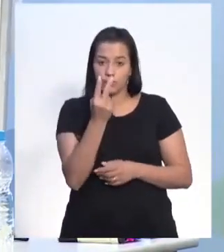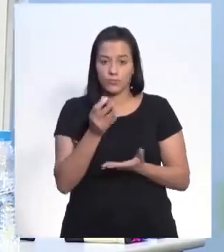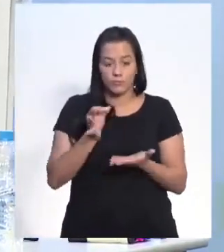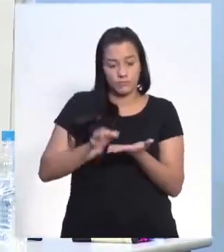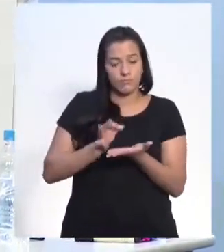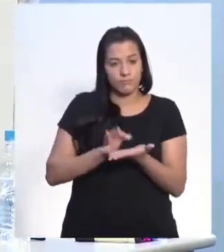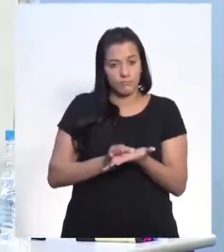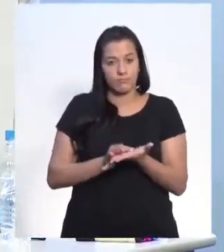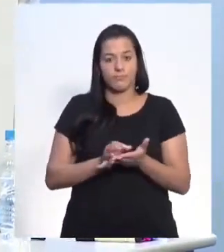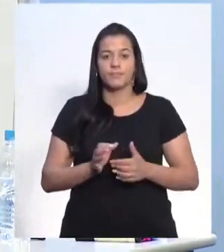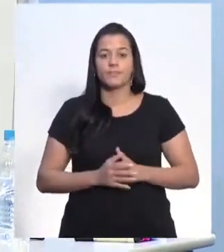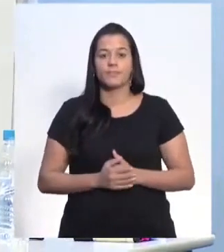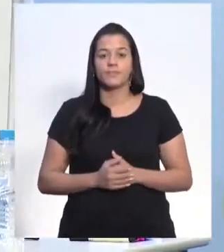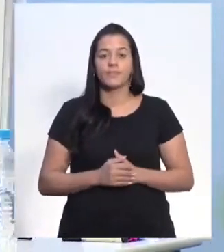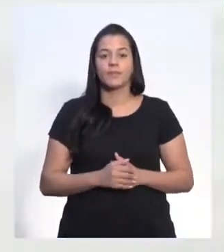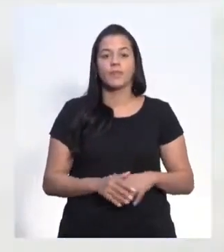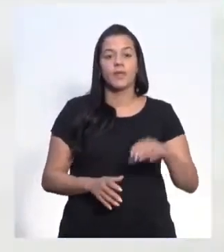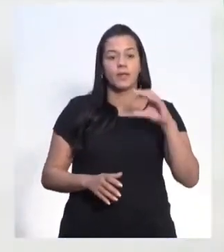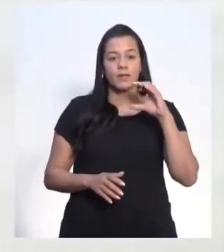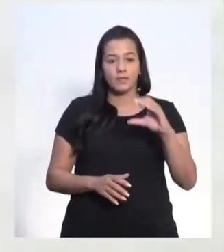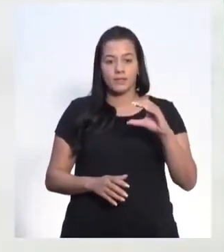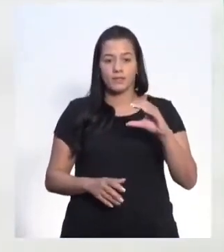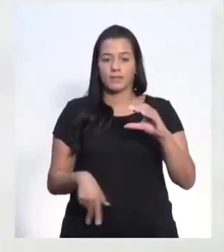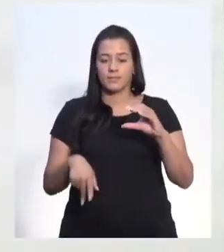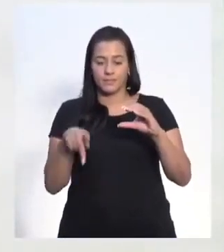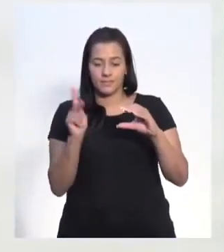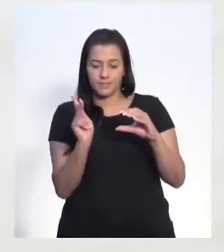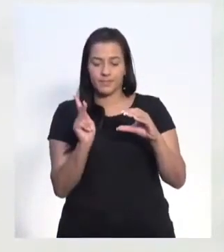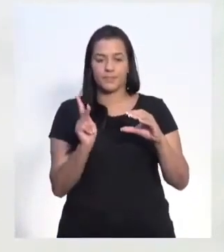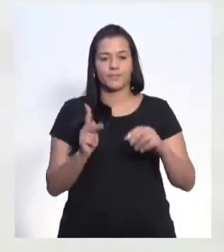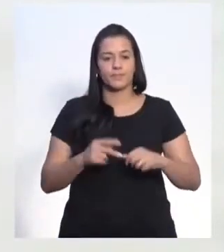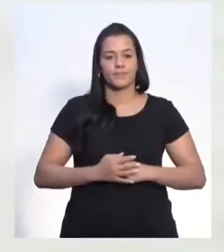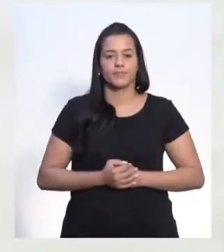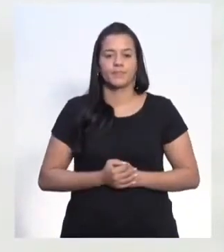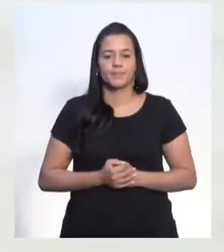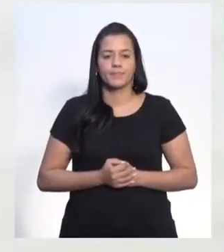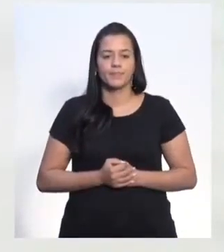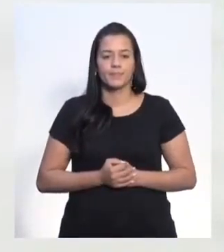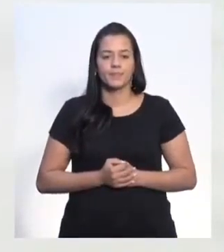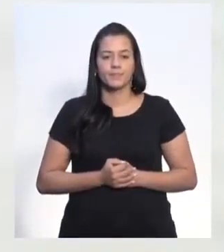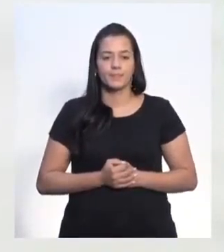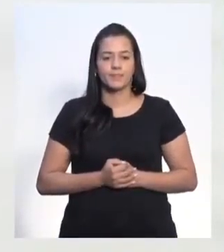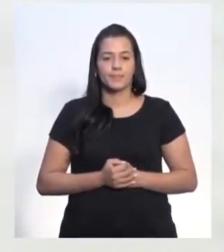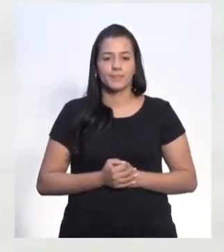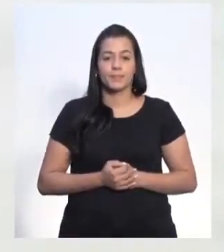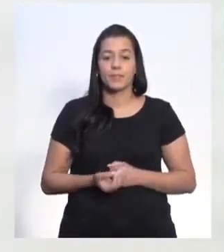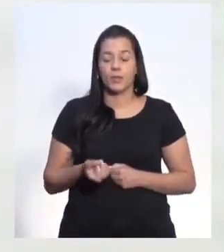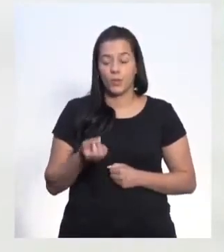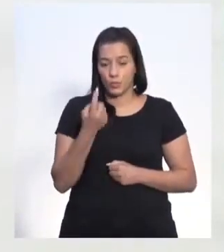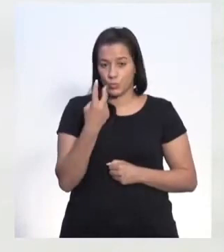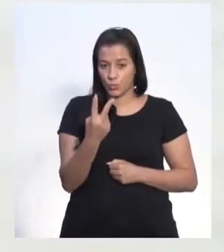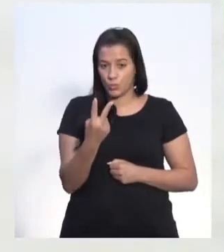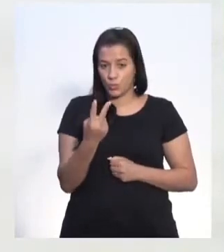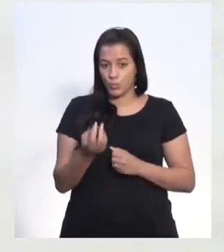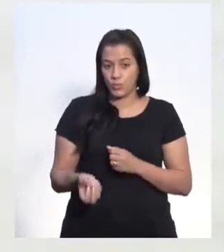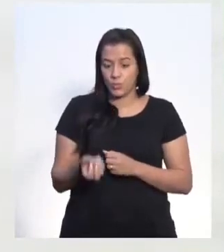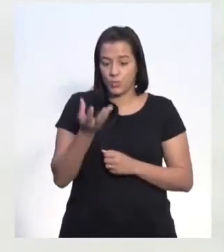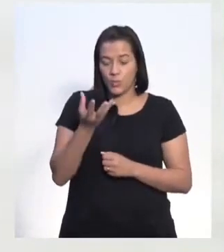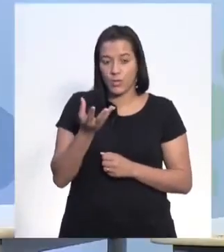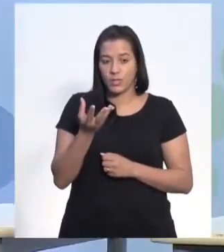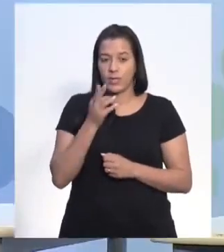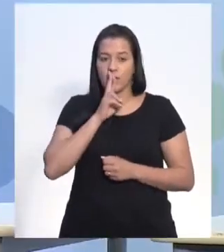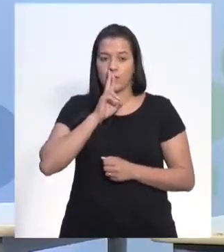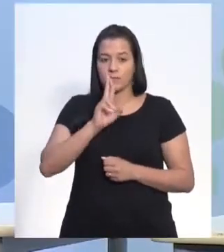anotei aqui para vocês. Cara, vou usar o C e coroa, vou usar a letra K. Então, se a gente vai lançar duas moedas, quais são as opções